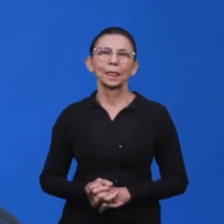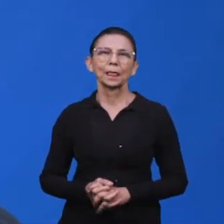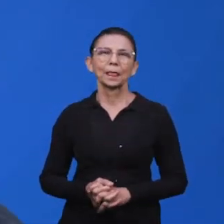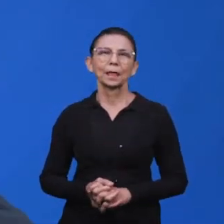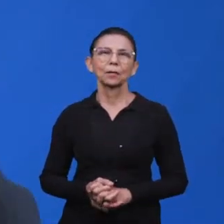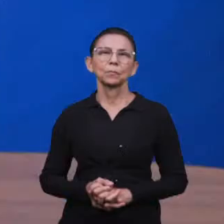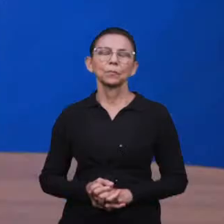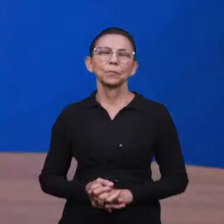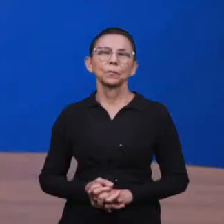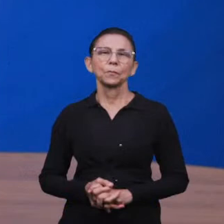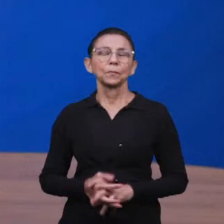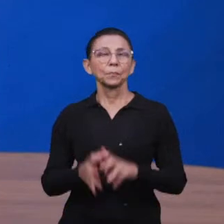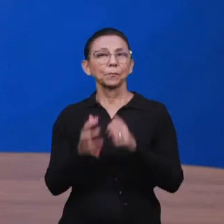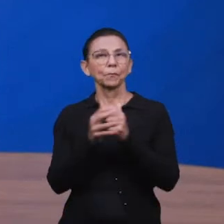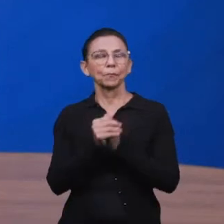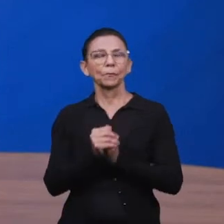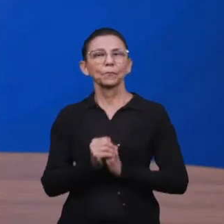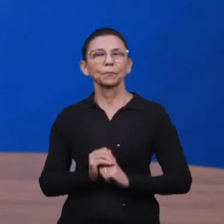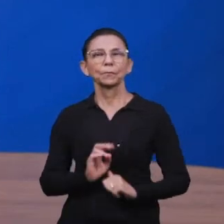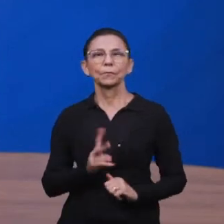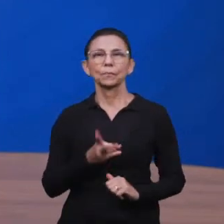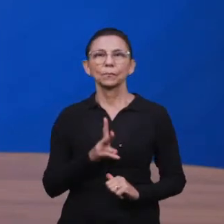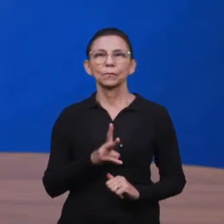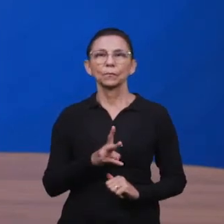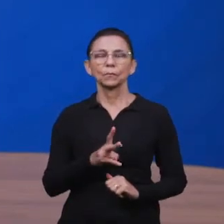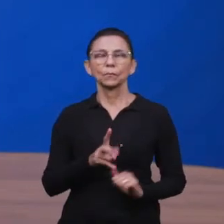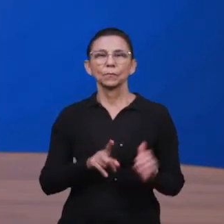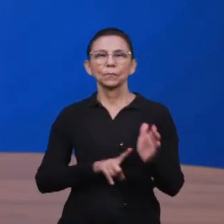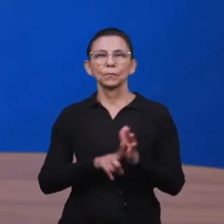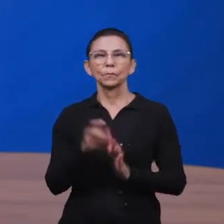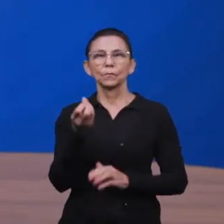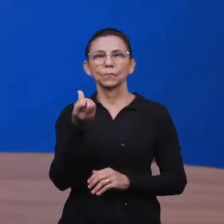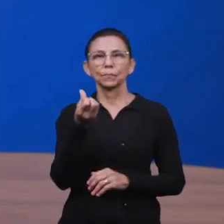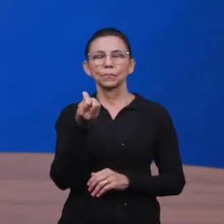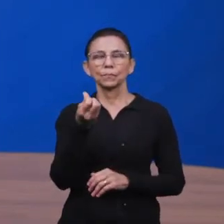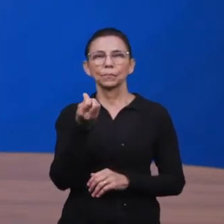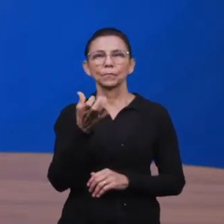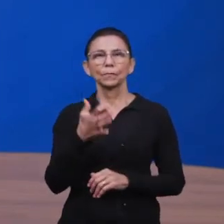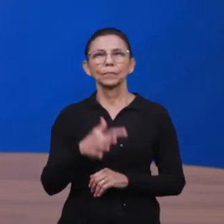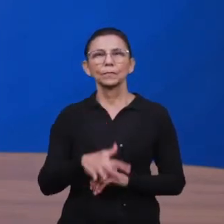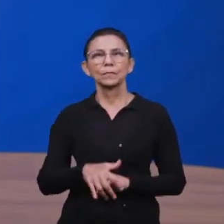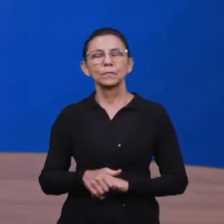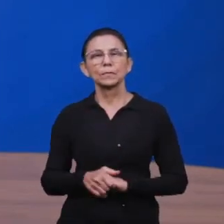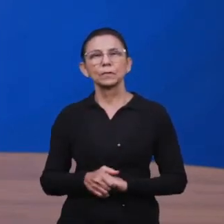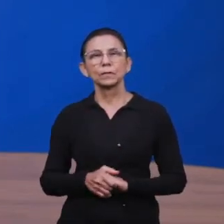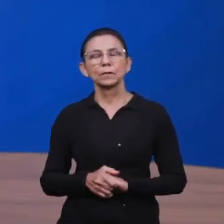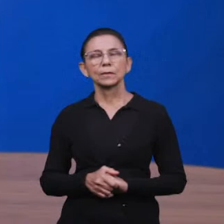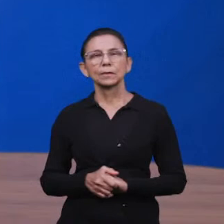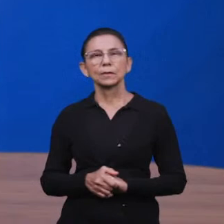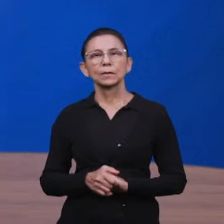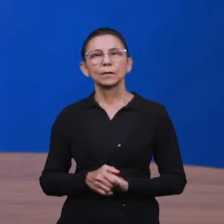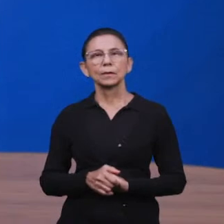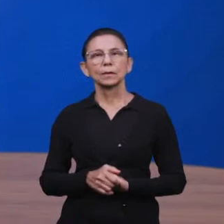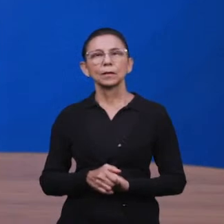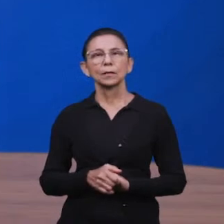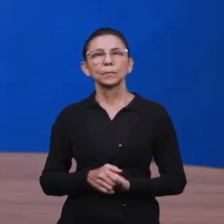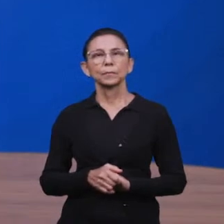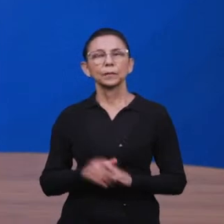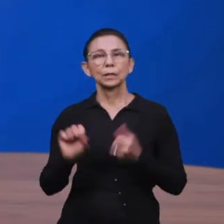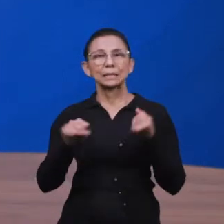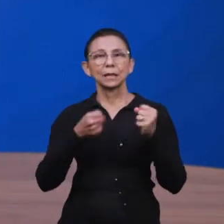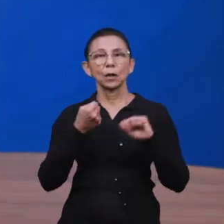Jesus. Amém, irmãos. Vamos continuar agora a nossa sexta pergunta, que nós vamos agora sair do livro de Êxodo e vamos para o livro